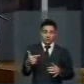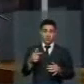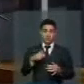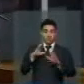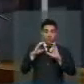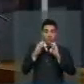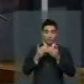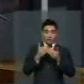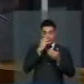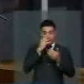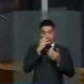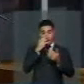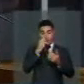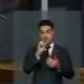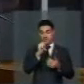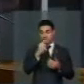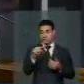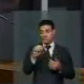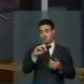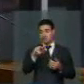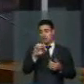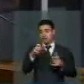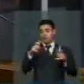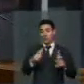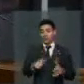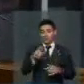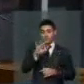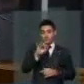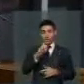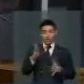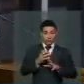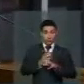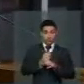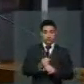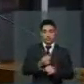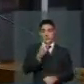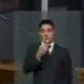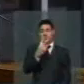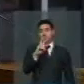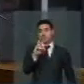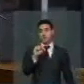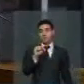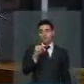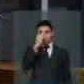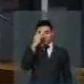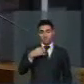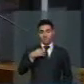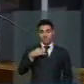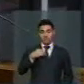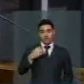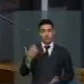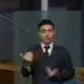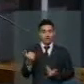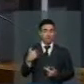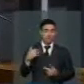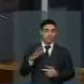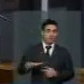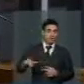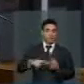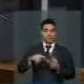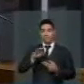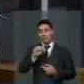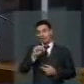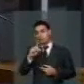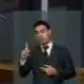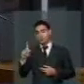São José na cidade do Rio de Janeiro. Hoje são 250 mil voluntários, entre jovens, crianças, adultos, homens e